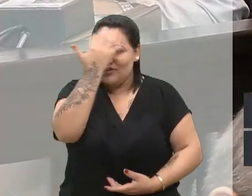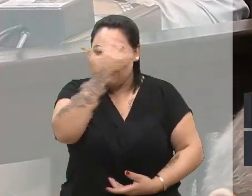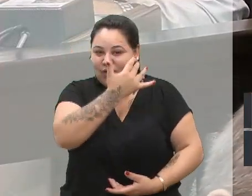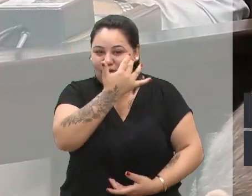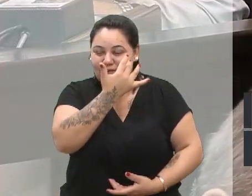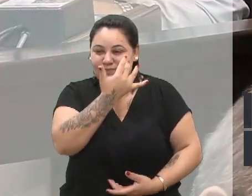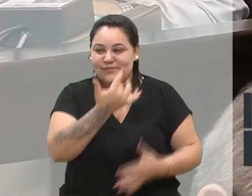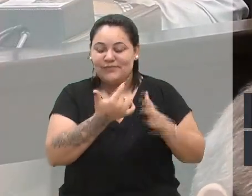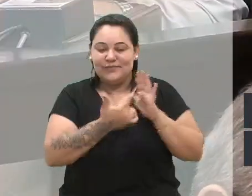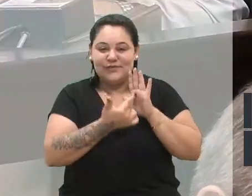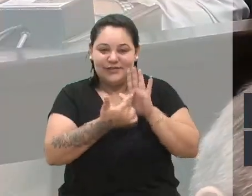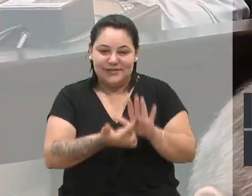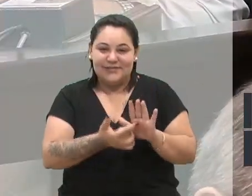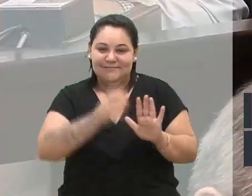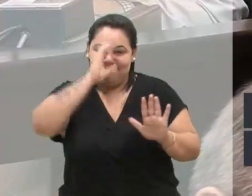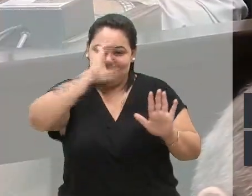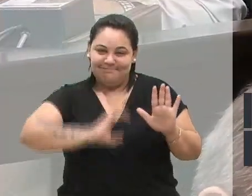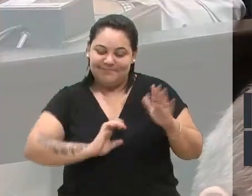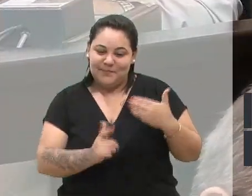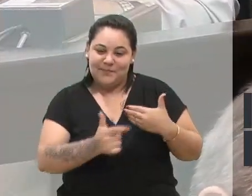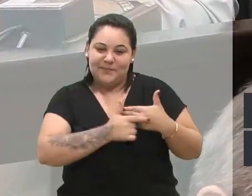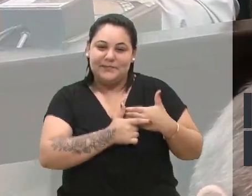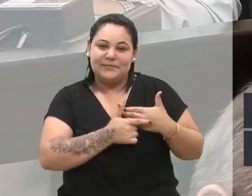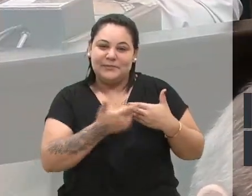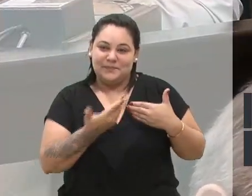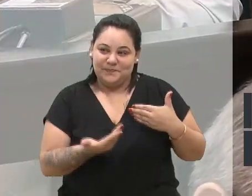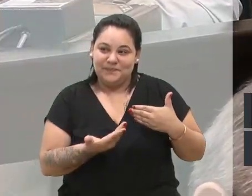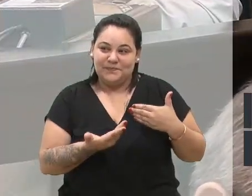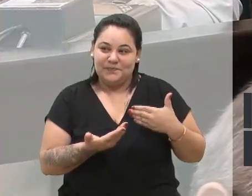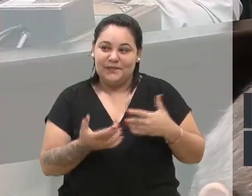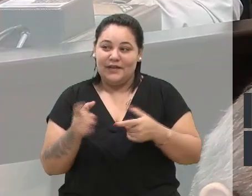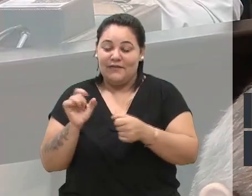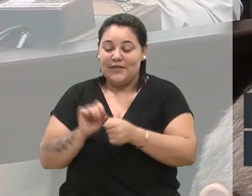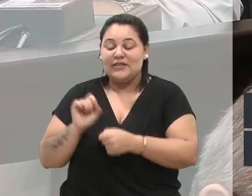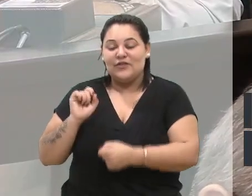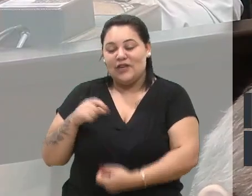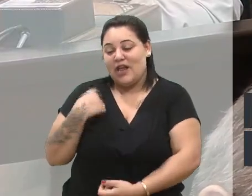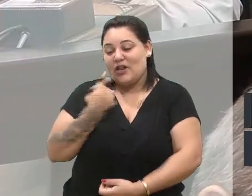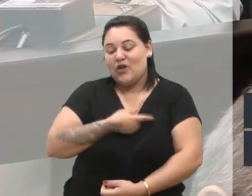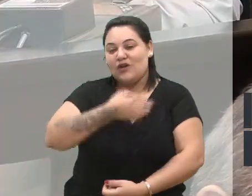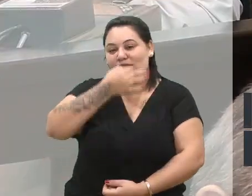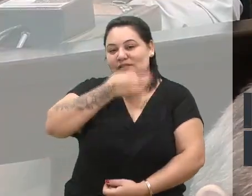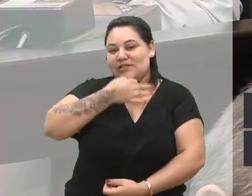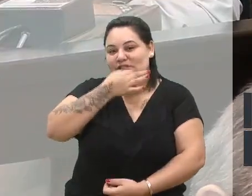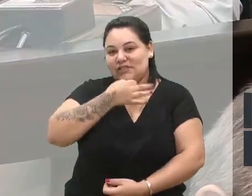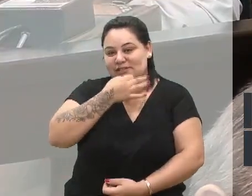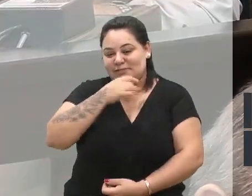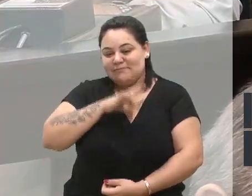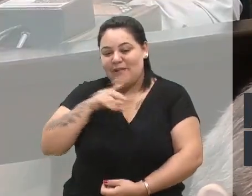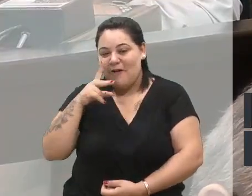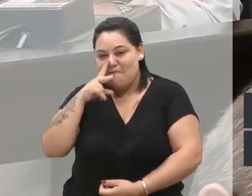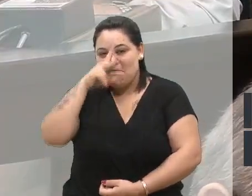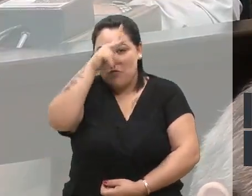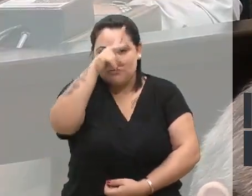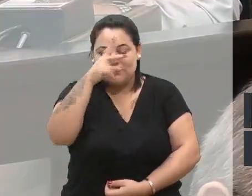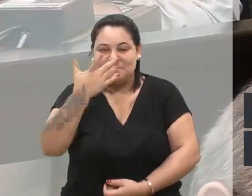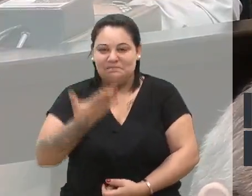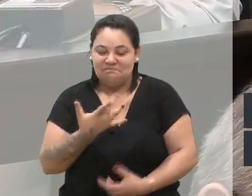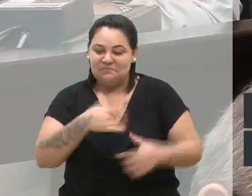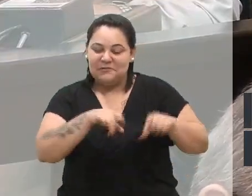sua demonstração de cidadania também, fazendo com que a nossa cidade se potencialize